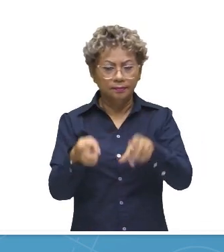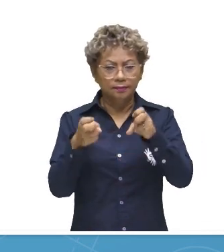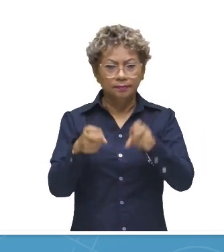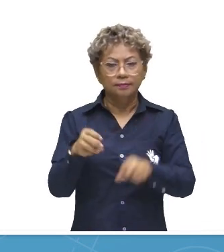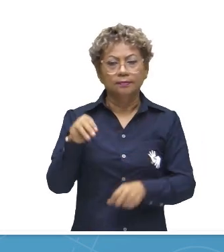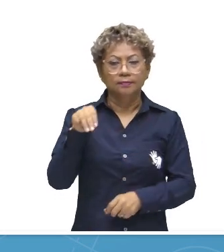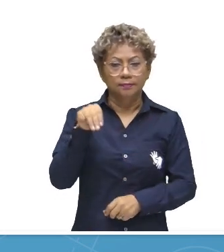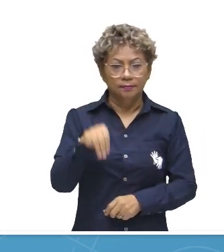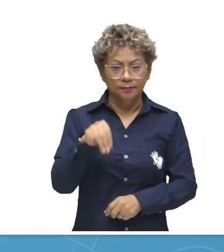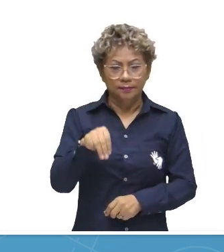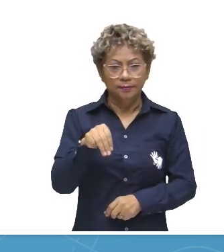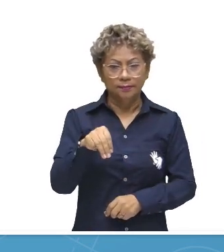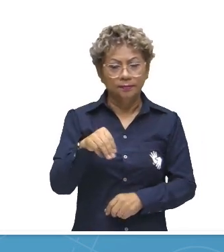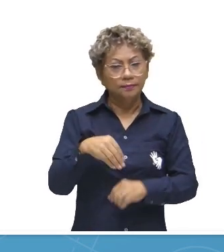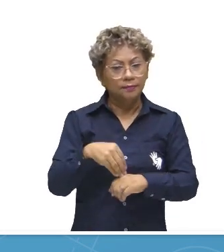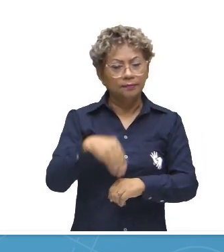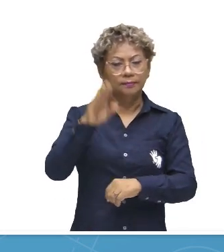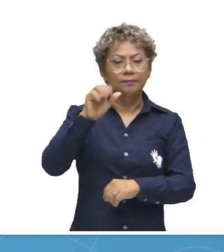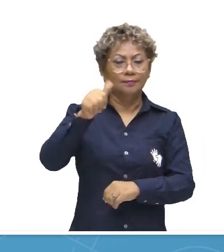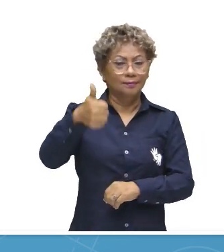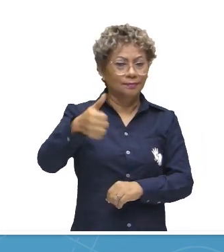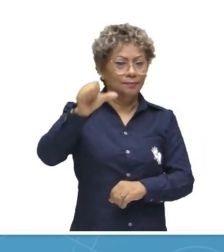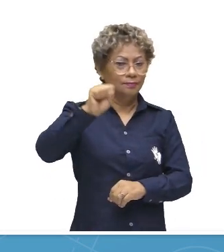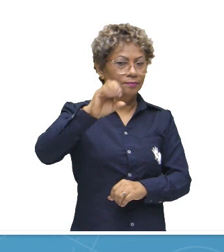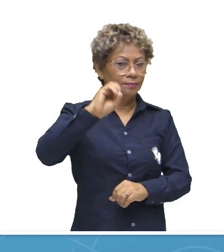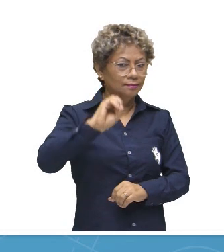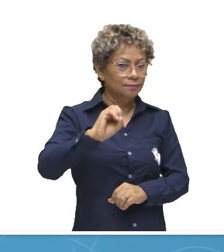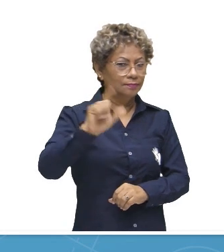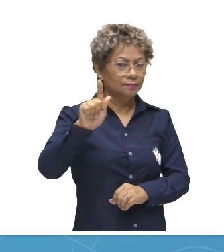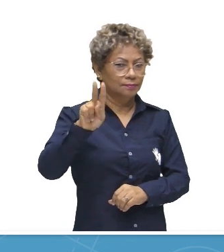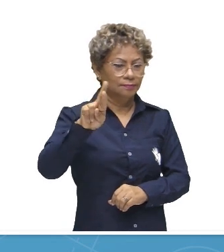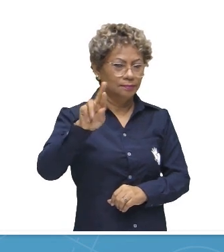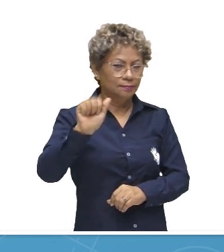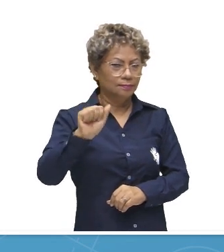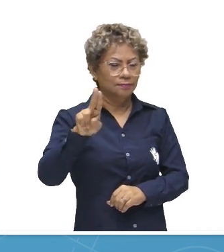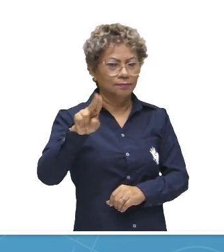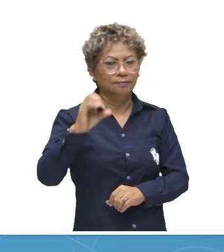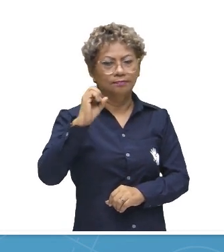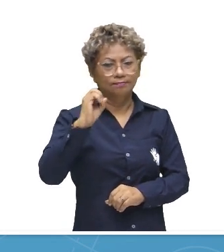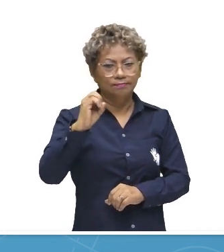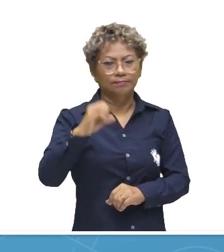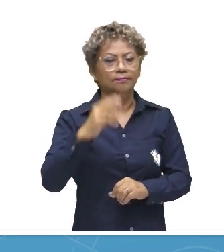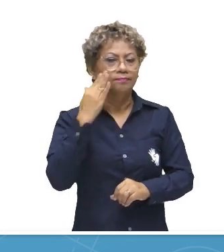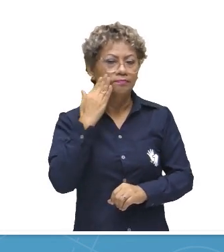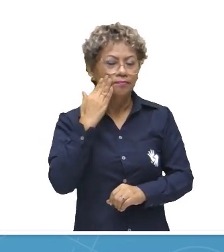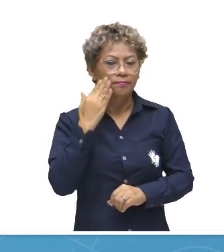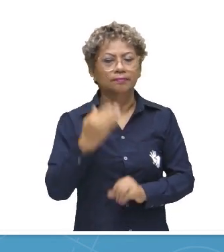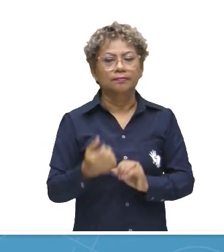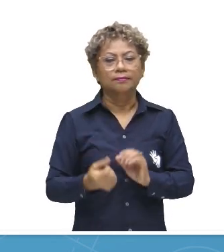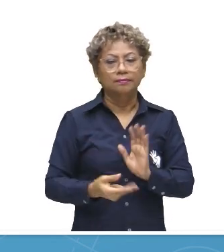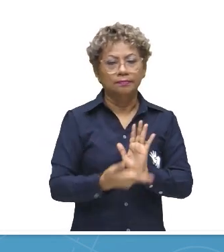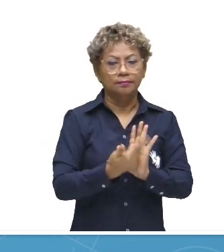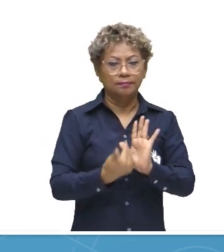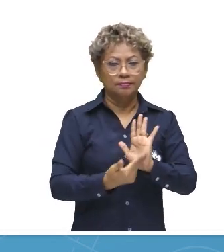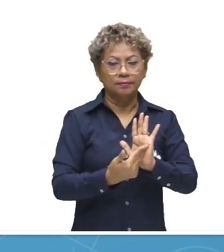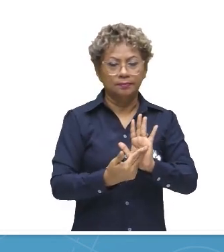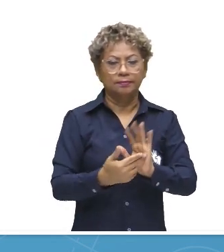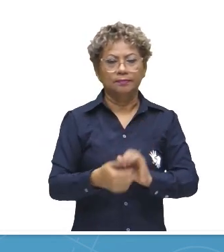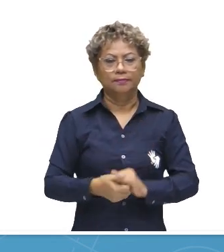que 180 graus. No caso aqui, seria esse ângulo aqui. Quando isso ocorre,